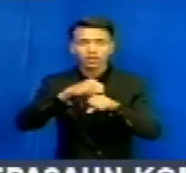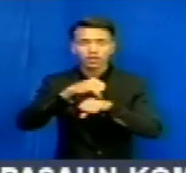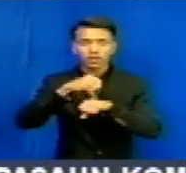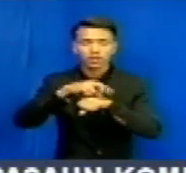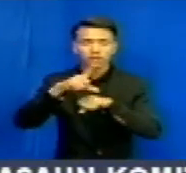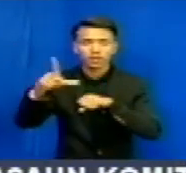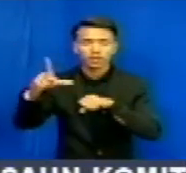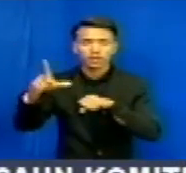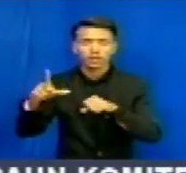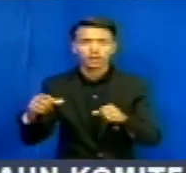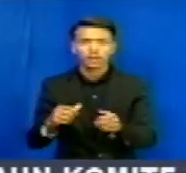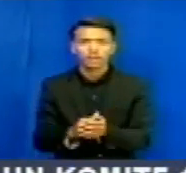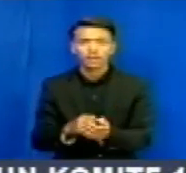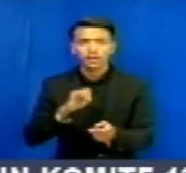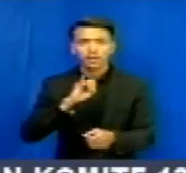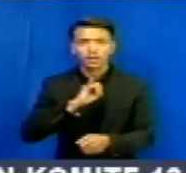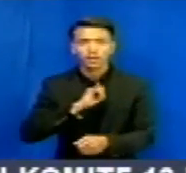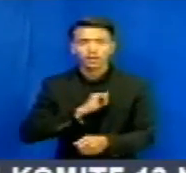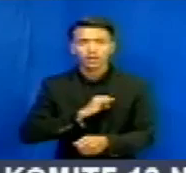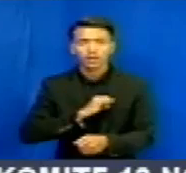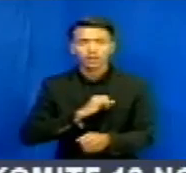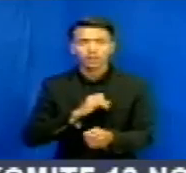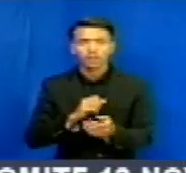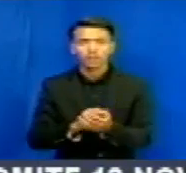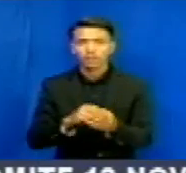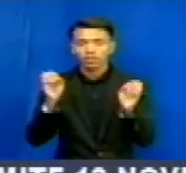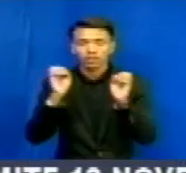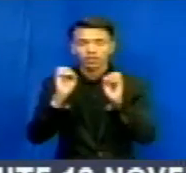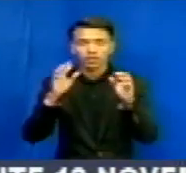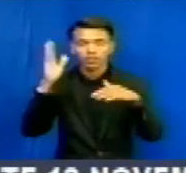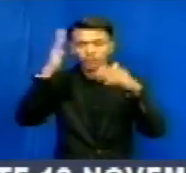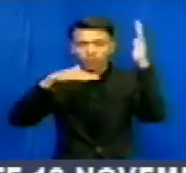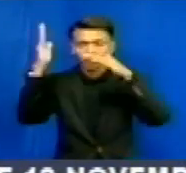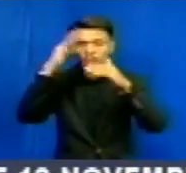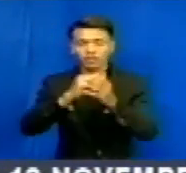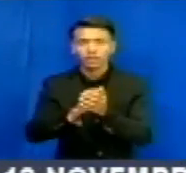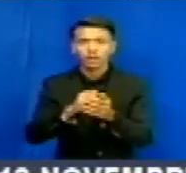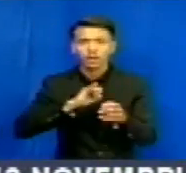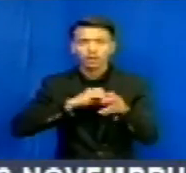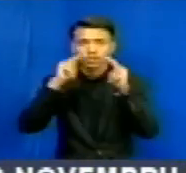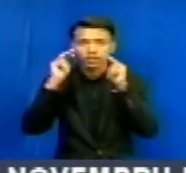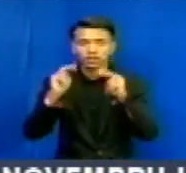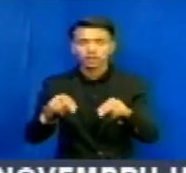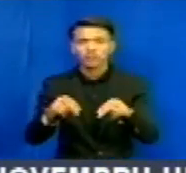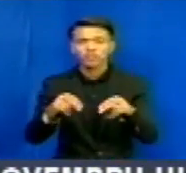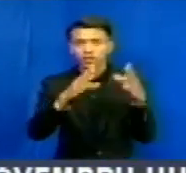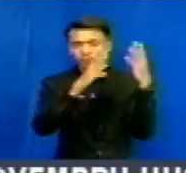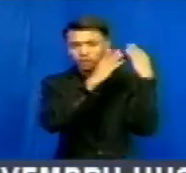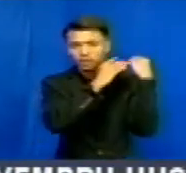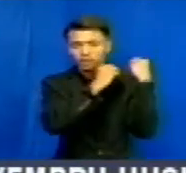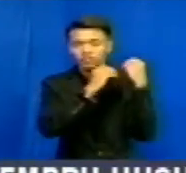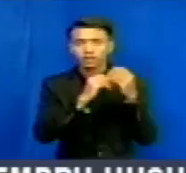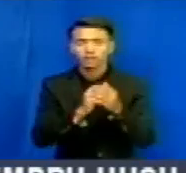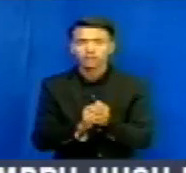Mocija. Nela, e a aula, e tela questiona. Boa também que a gente precisa de uma capacidade intelectual.